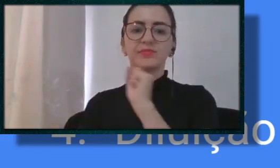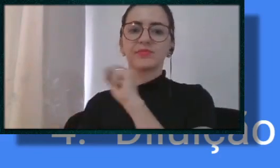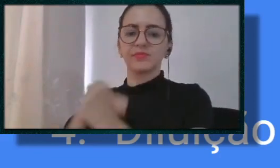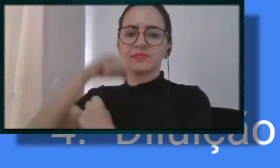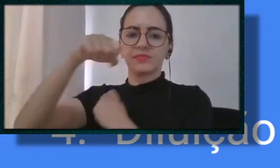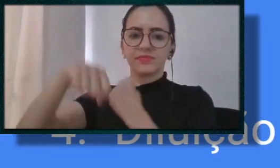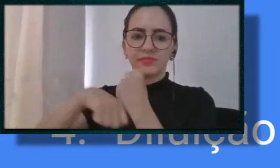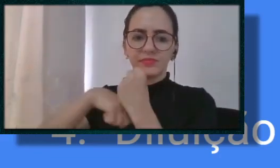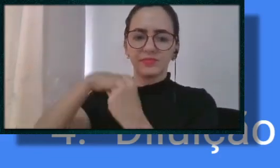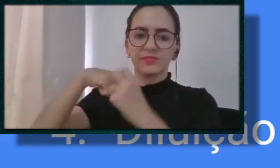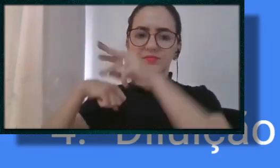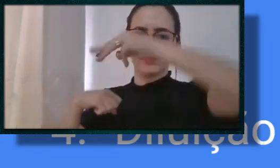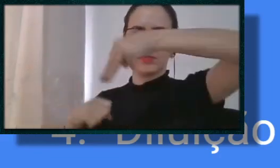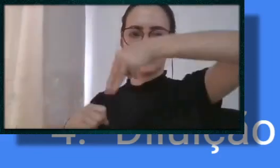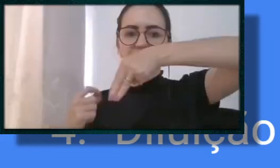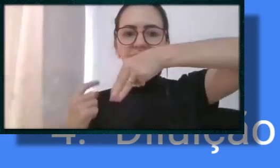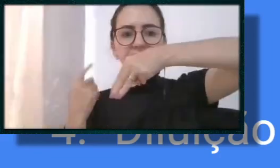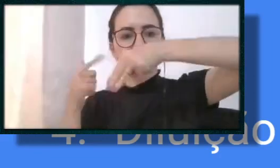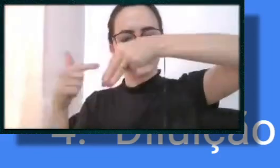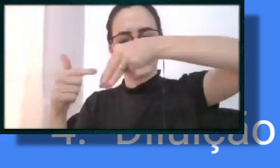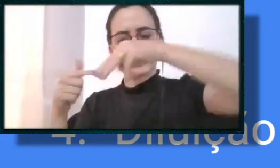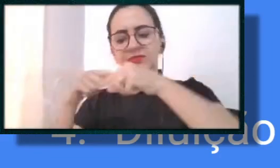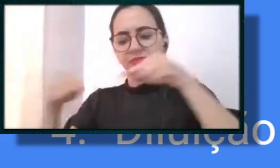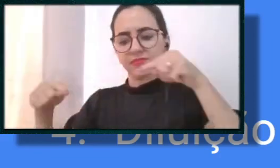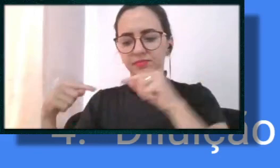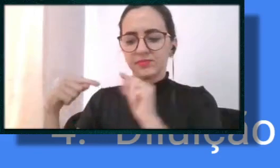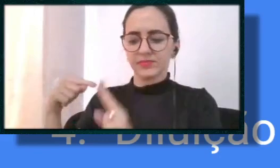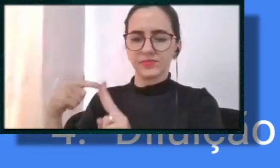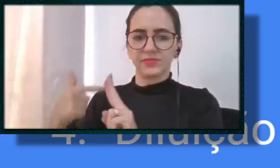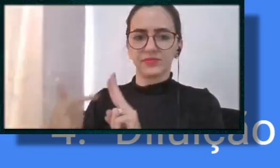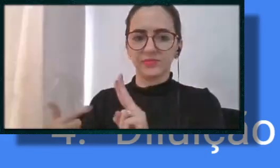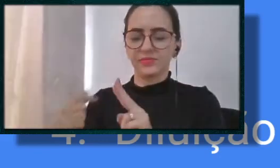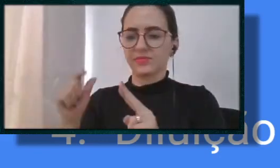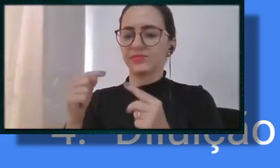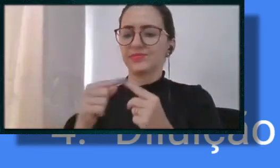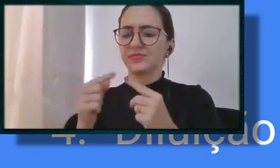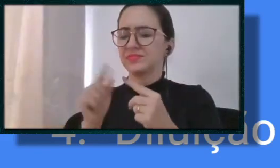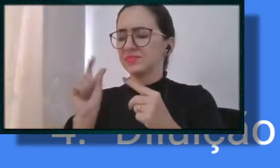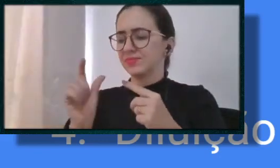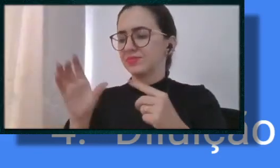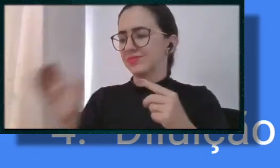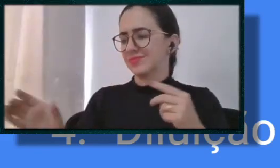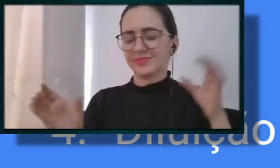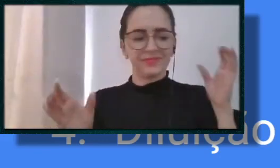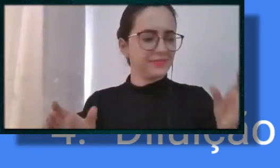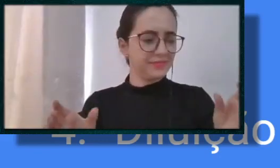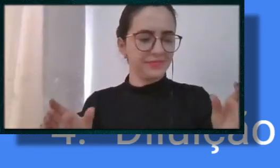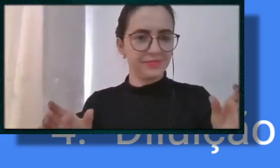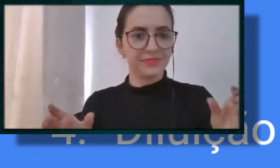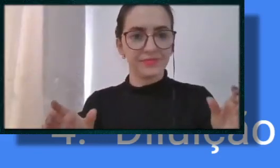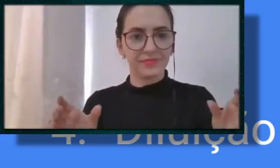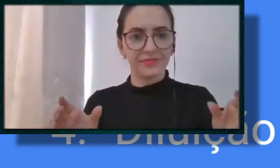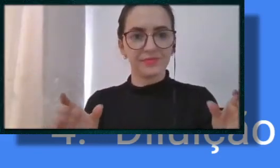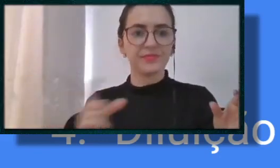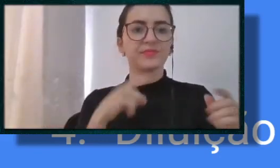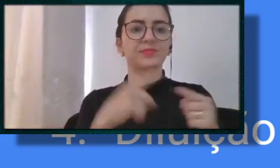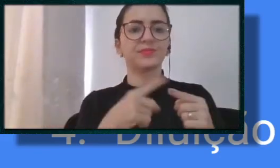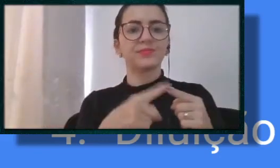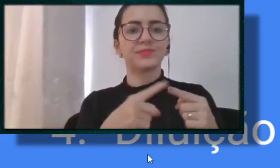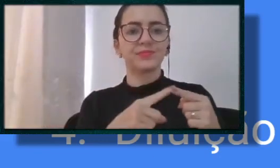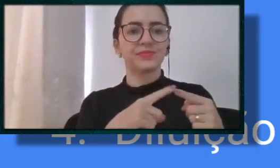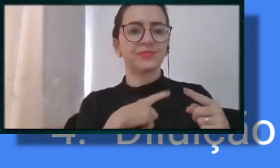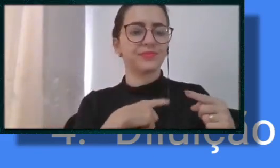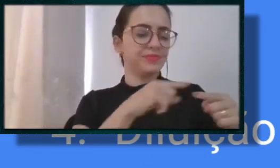elementos diferentes, né? Que são vasos diferentes. É o mesmo soluto com volumes diferentes,